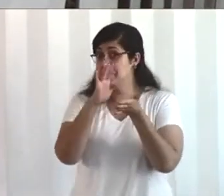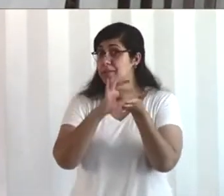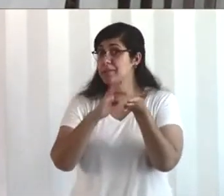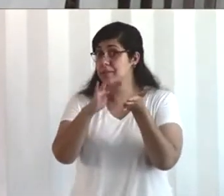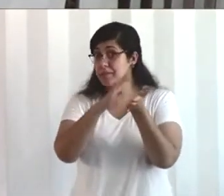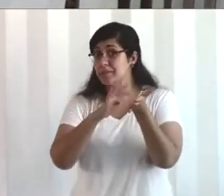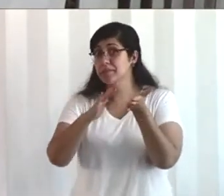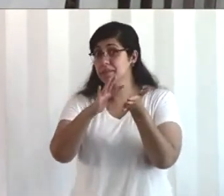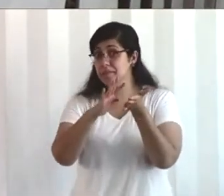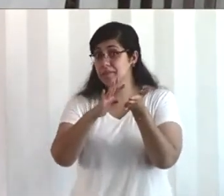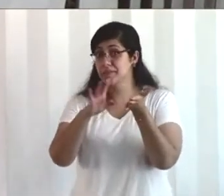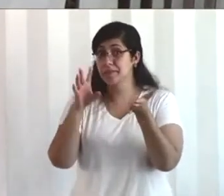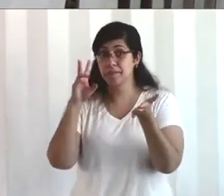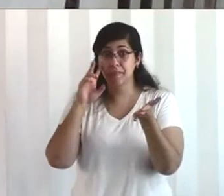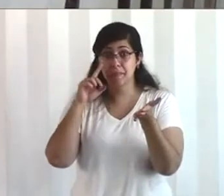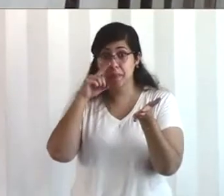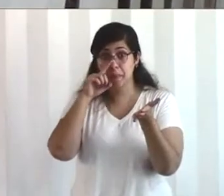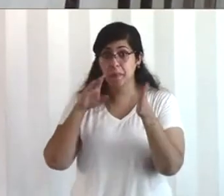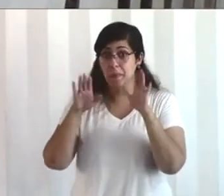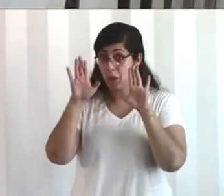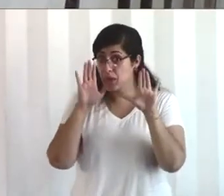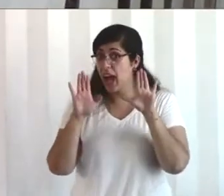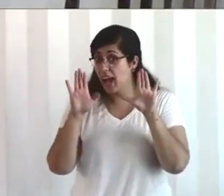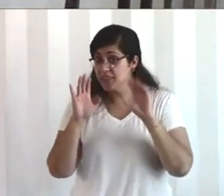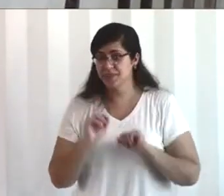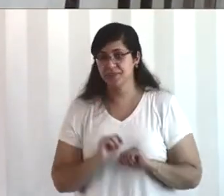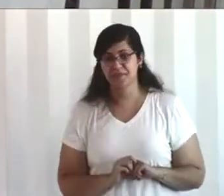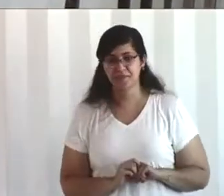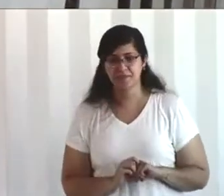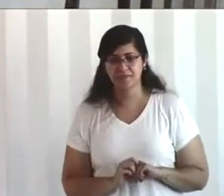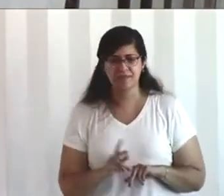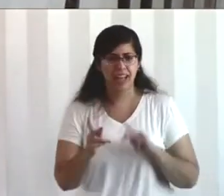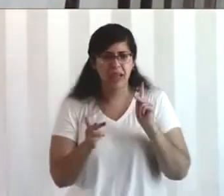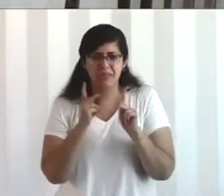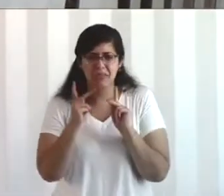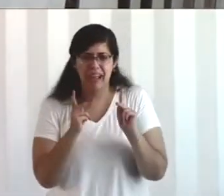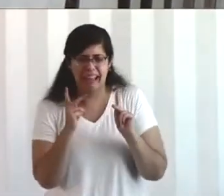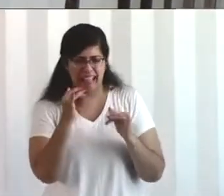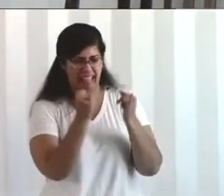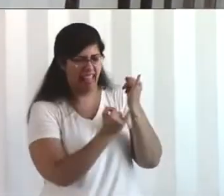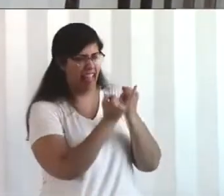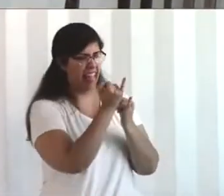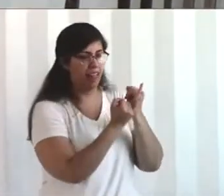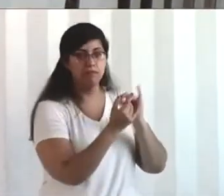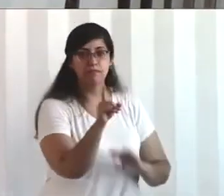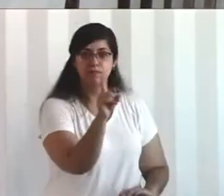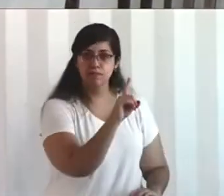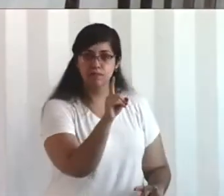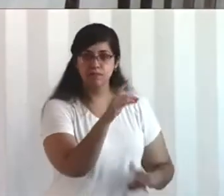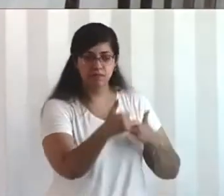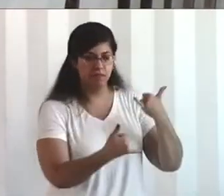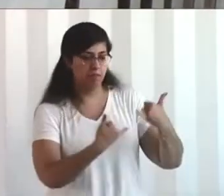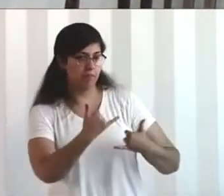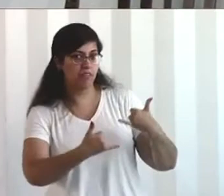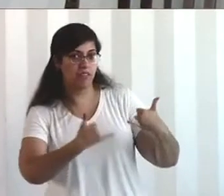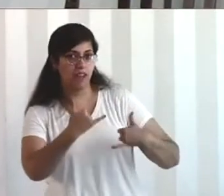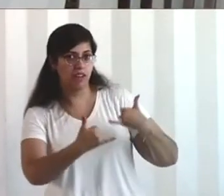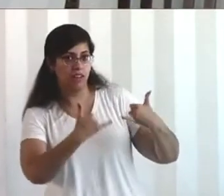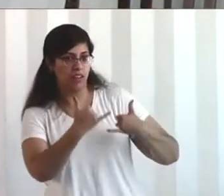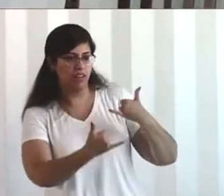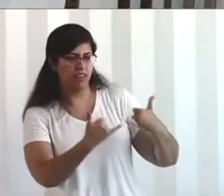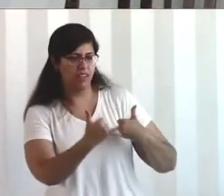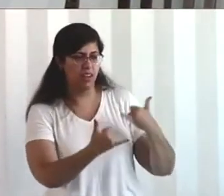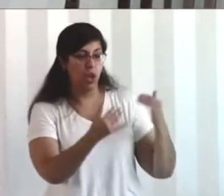precisam ser consagrados lá. Lá não é lugar para palavrões, lá não é lugar para brincadeiras que não